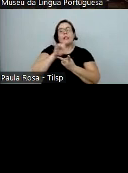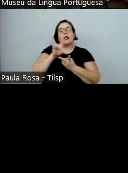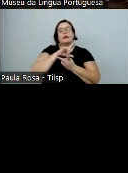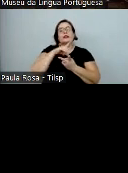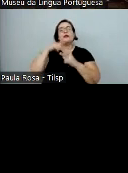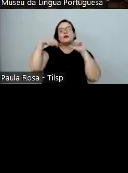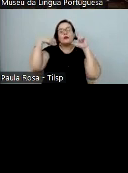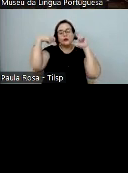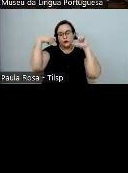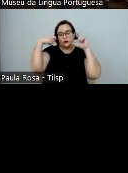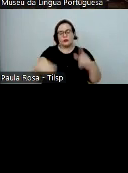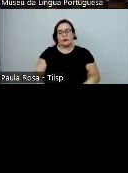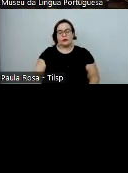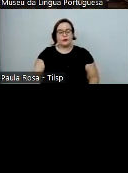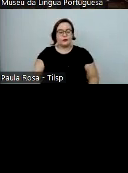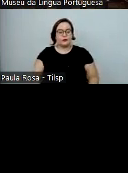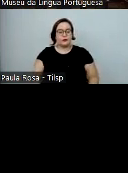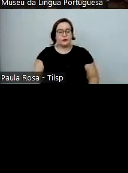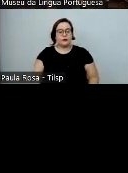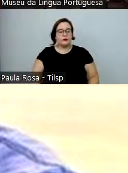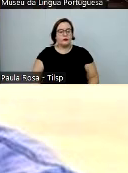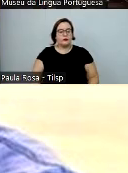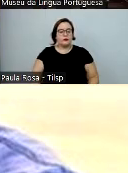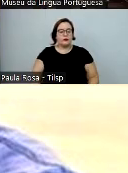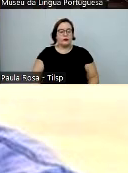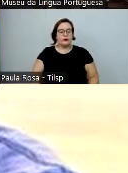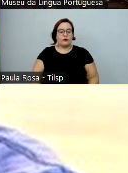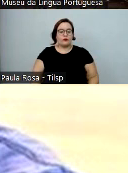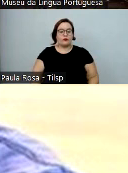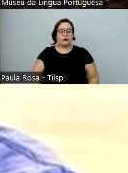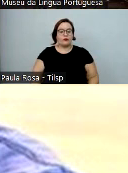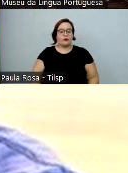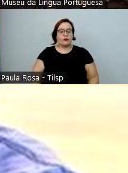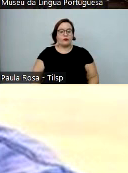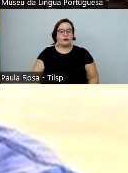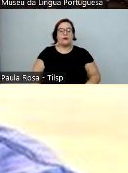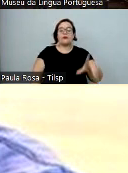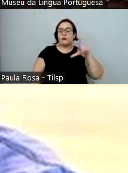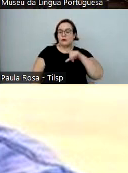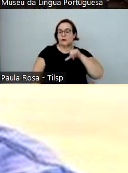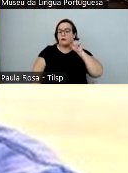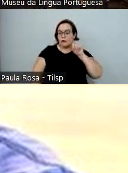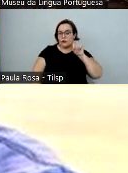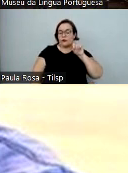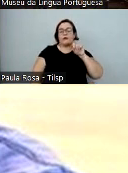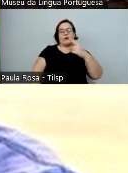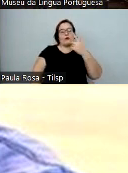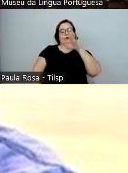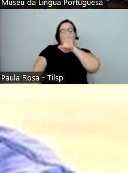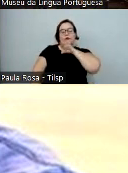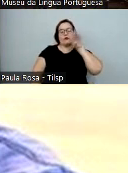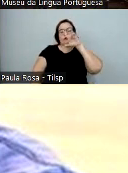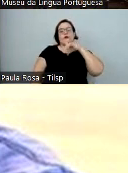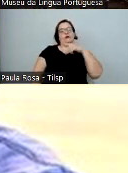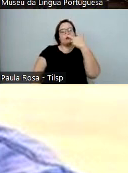a gente pode passar e que trazem essa questão dos falar Eles trazem a língua da rua é